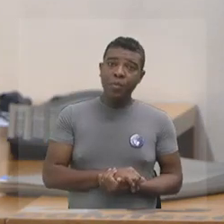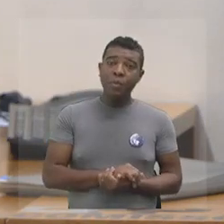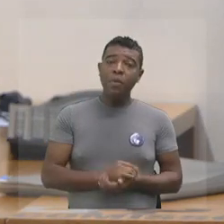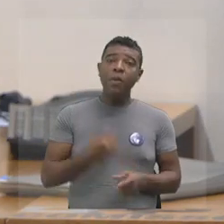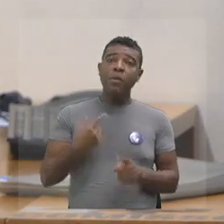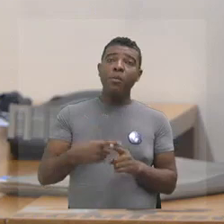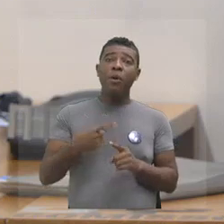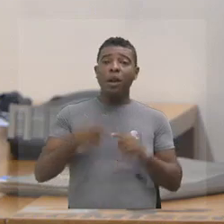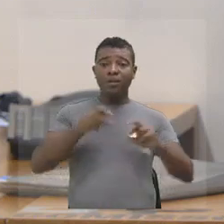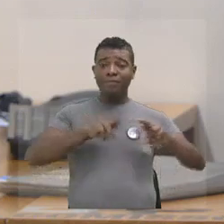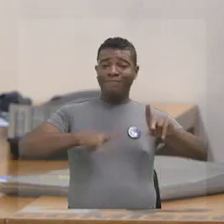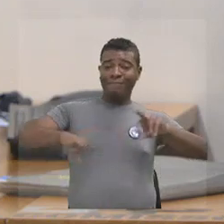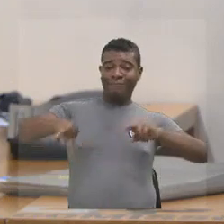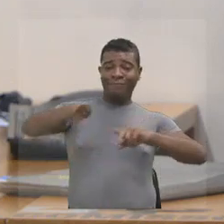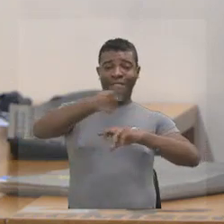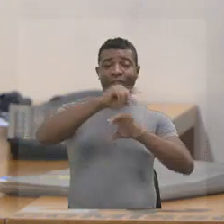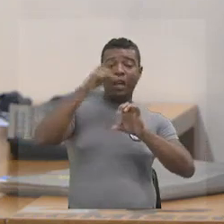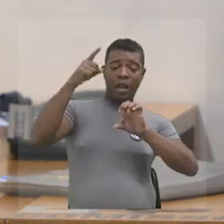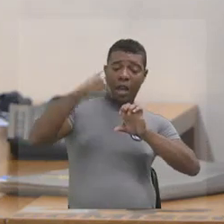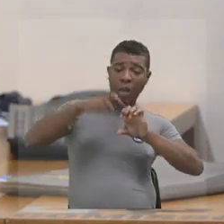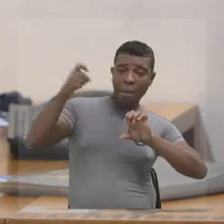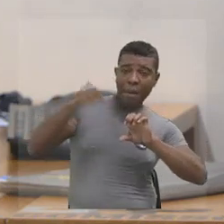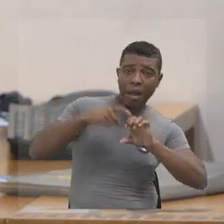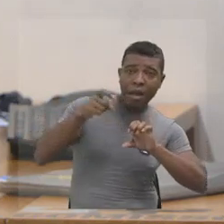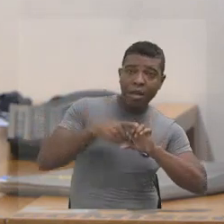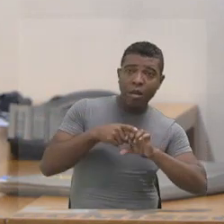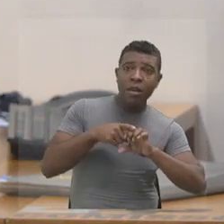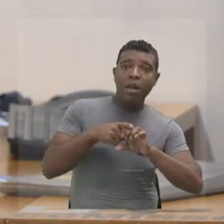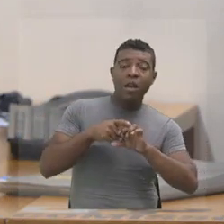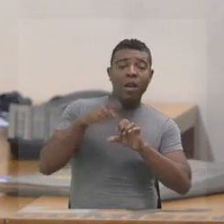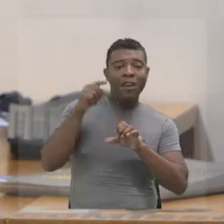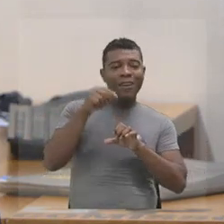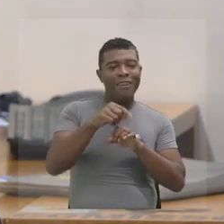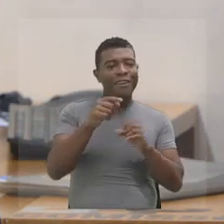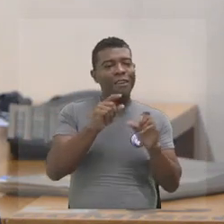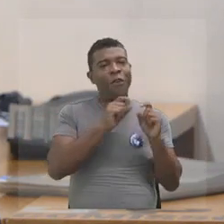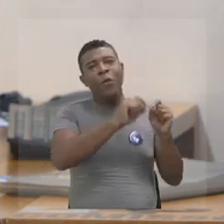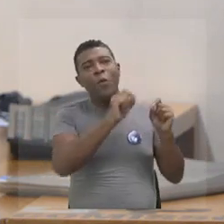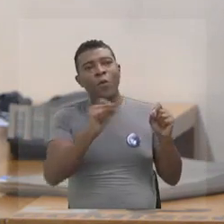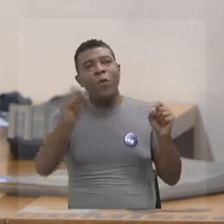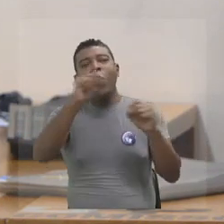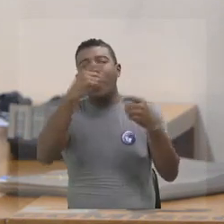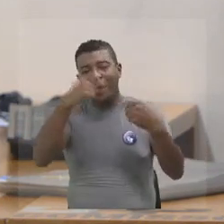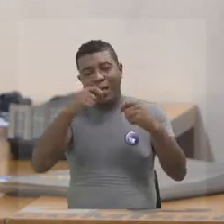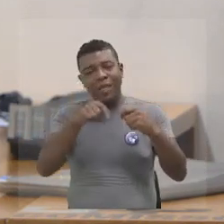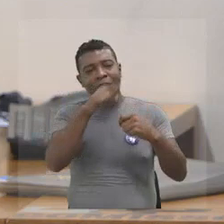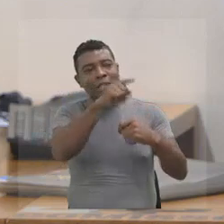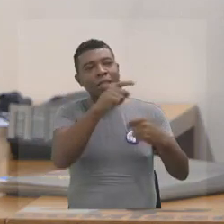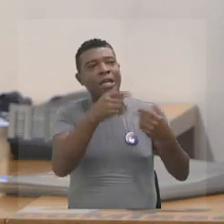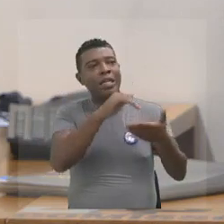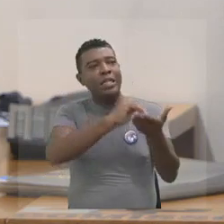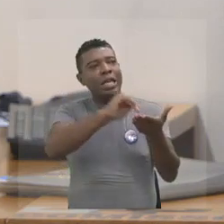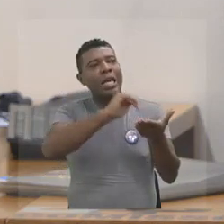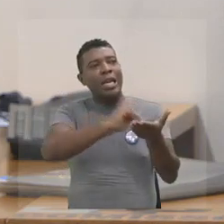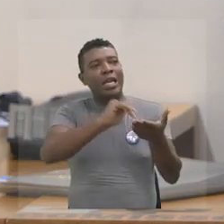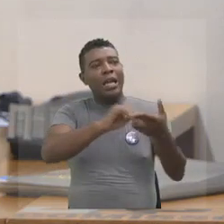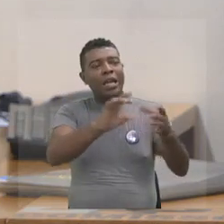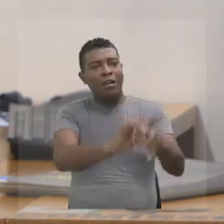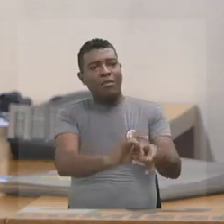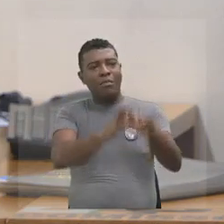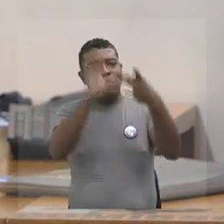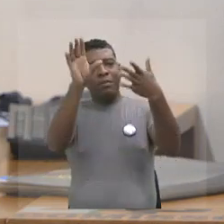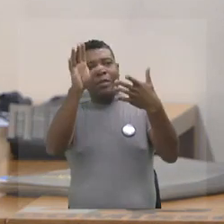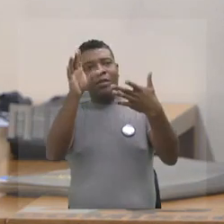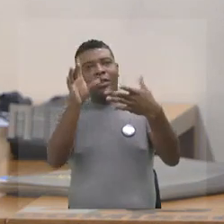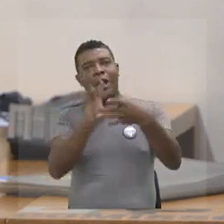Empreendimentos dependem da atuação né da deliberação dessa secretaria Então eu fico aqui